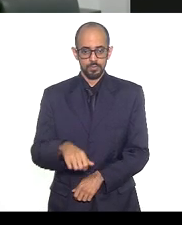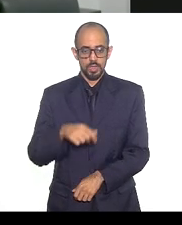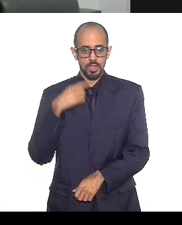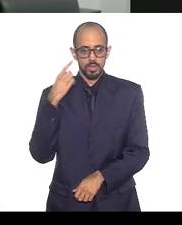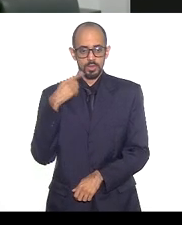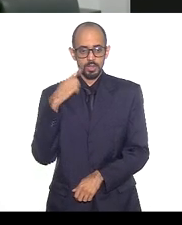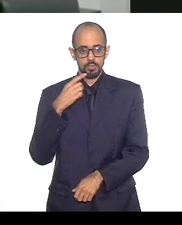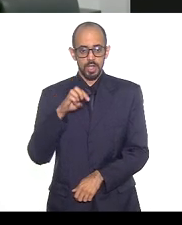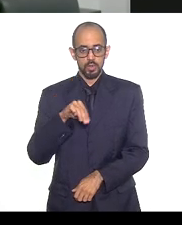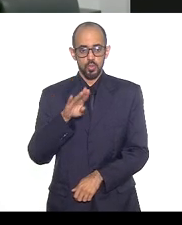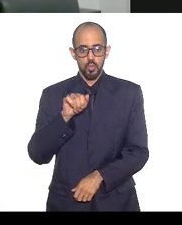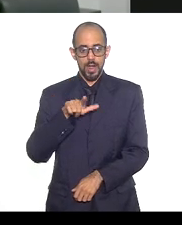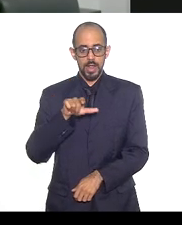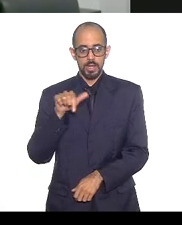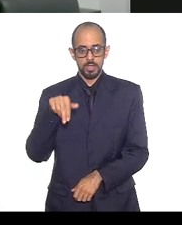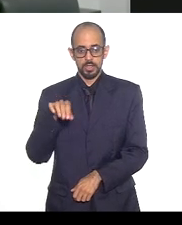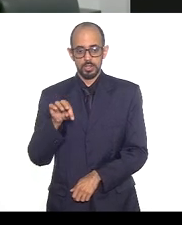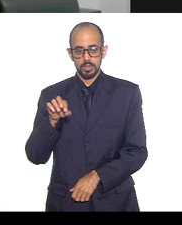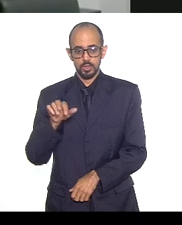Deputado Wellington José.